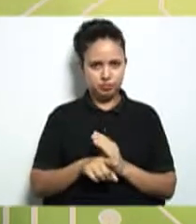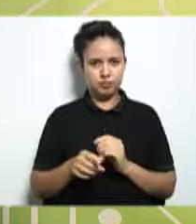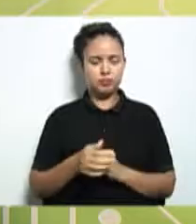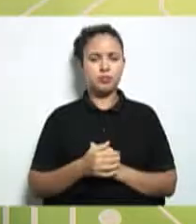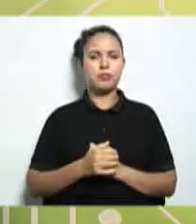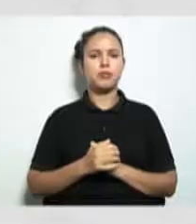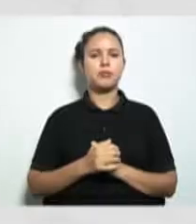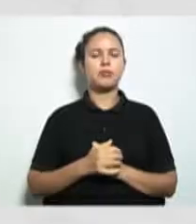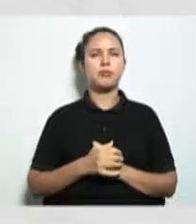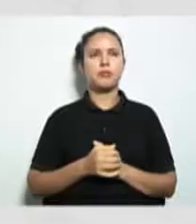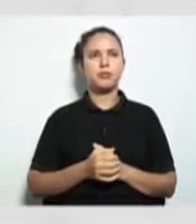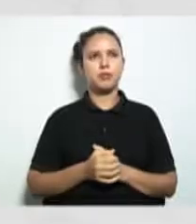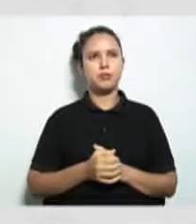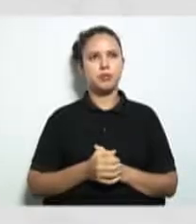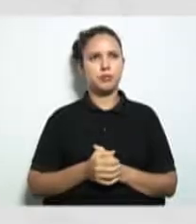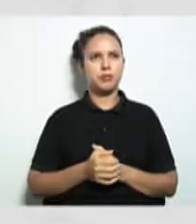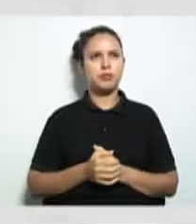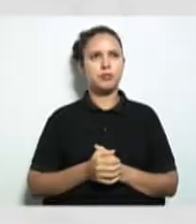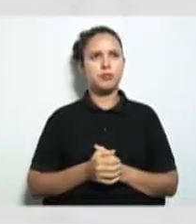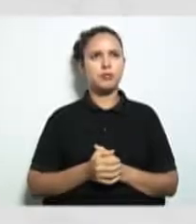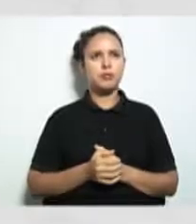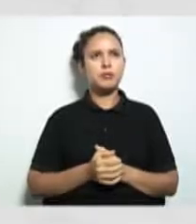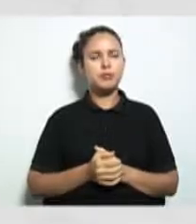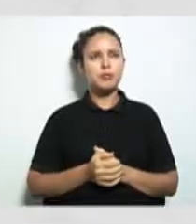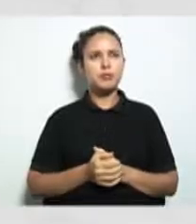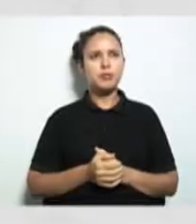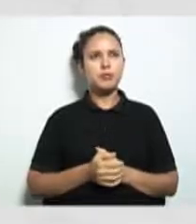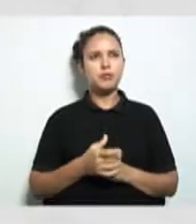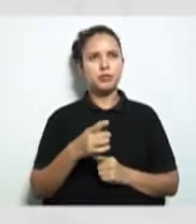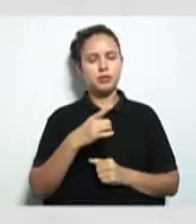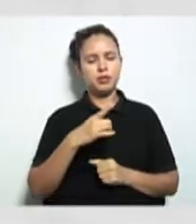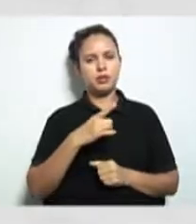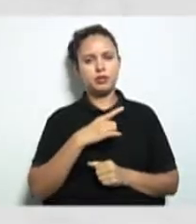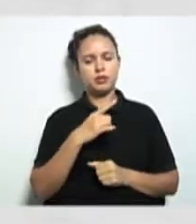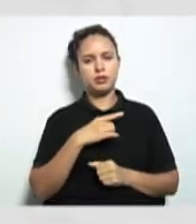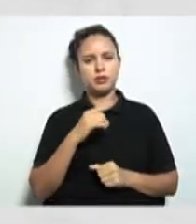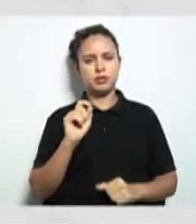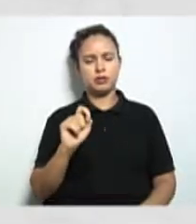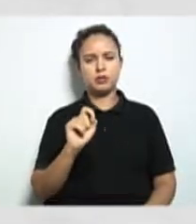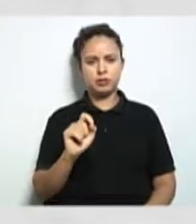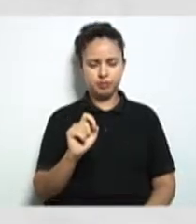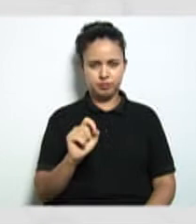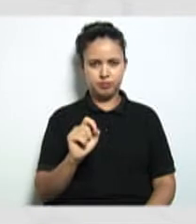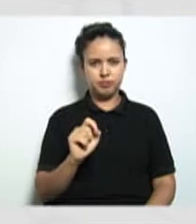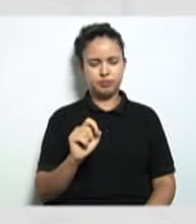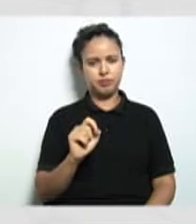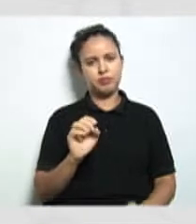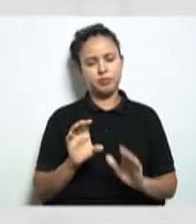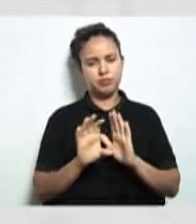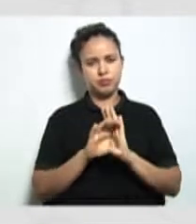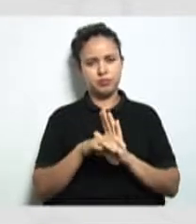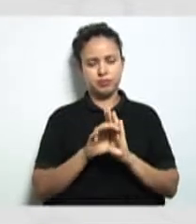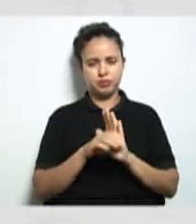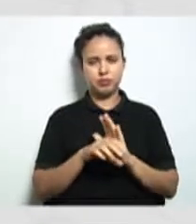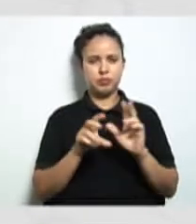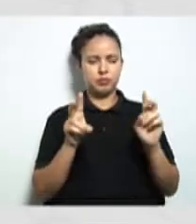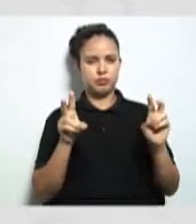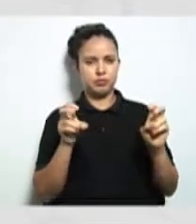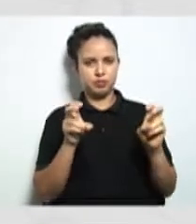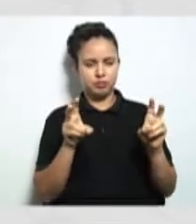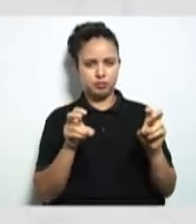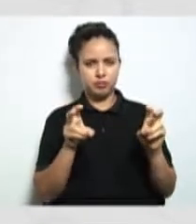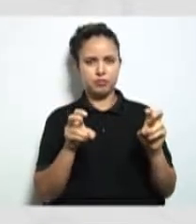você. Nós temos aí a definição, né? Nós precisamos definir um tema, nós